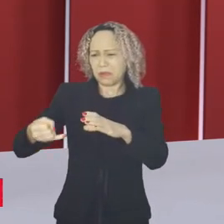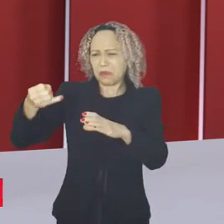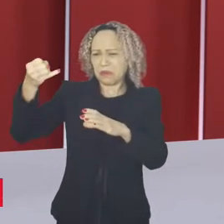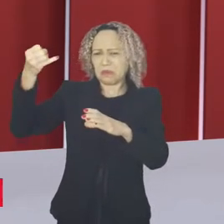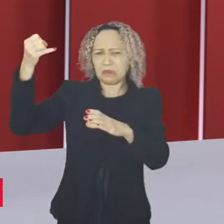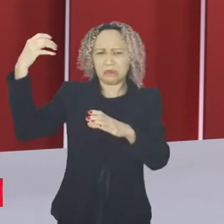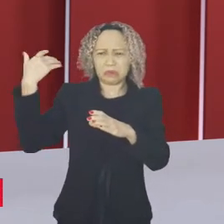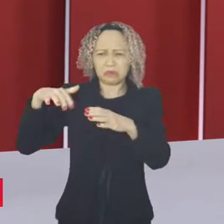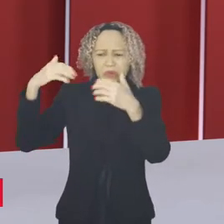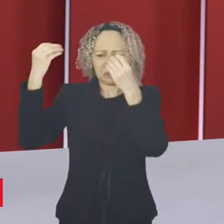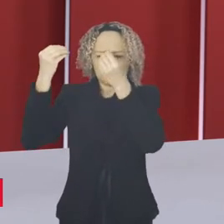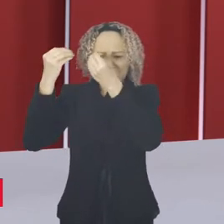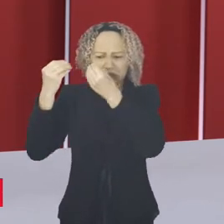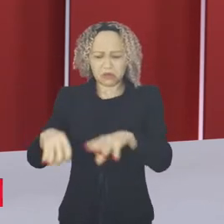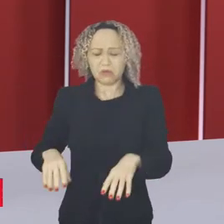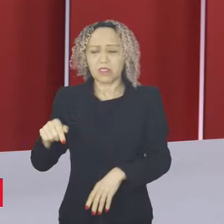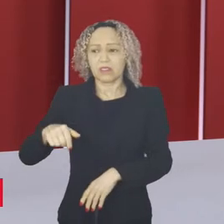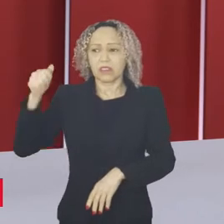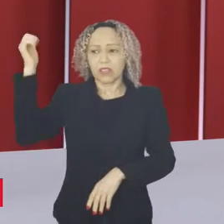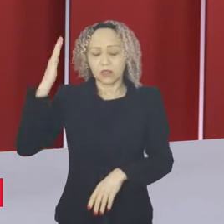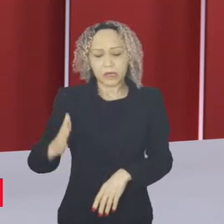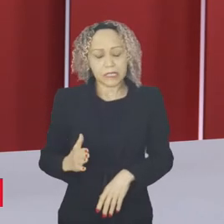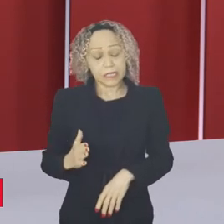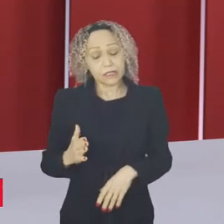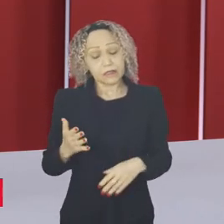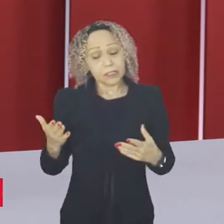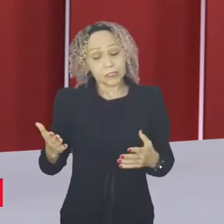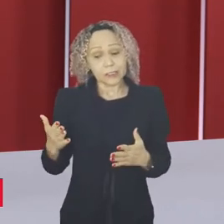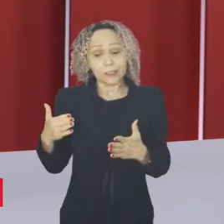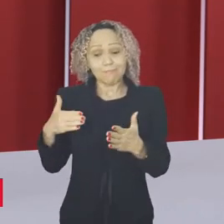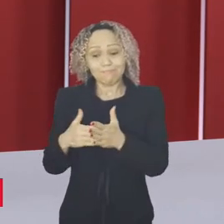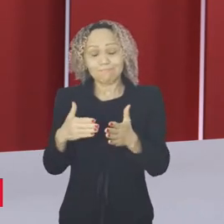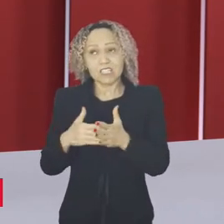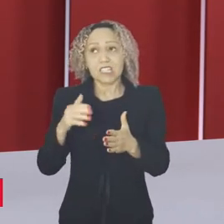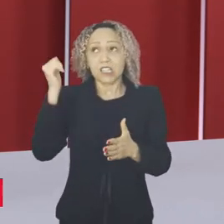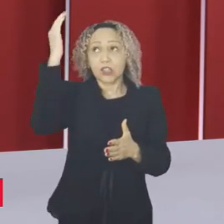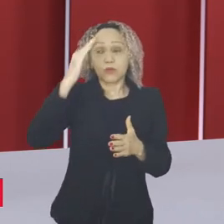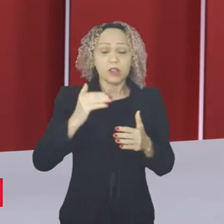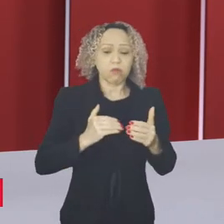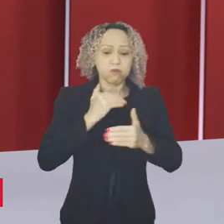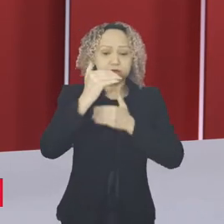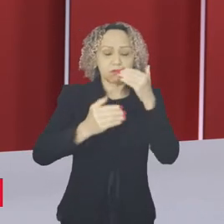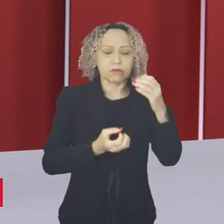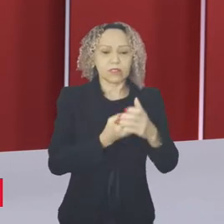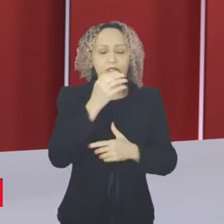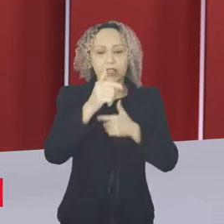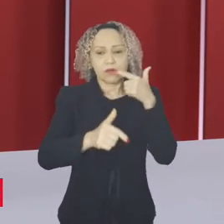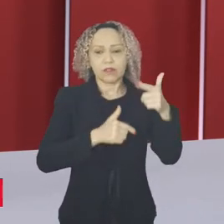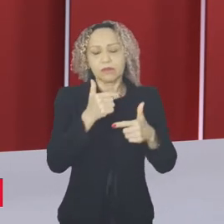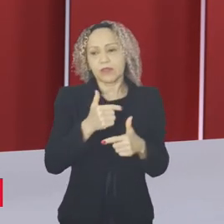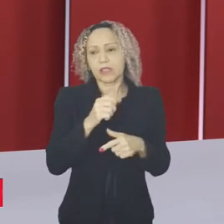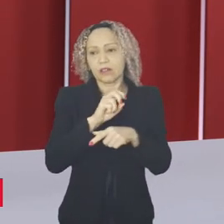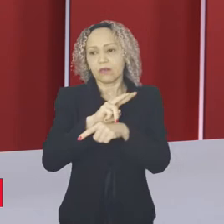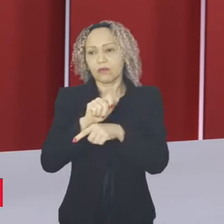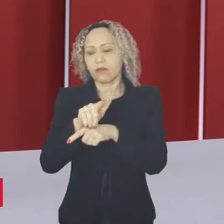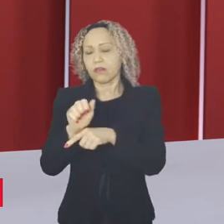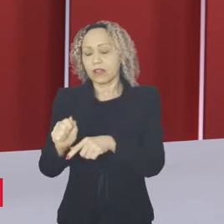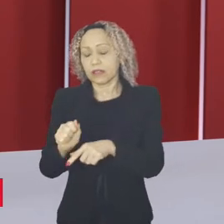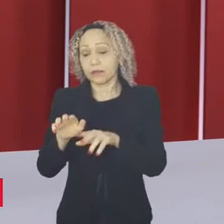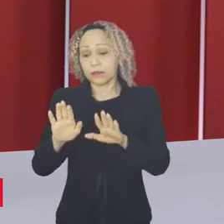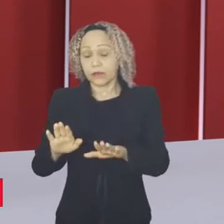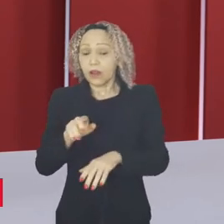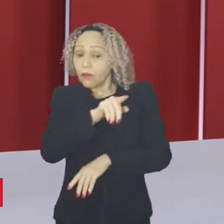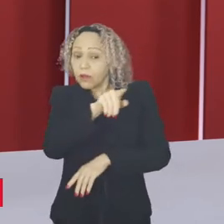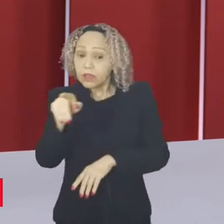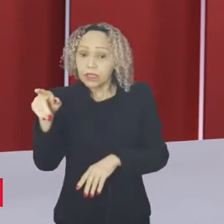está impedindo aí que o Estado promova o crescimento e a geração de empregos. Você que está com a gente aqui pelo YouTube já